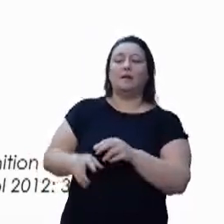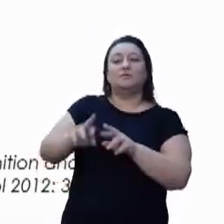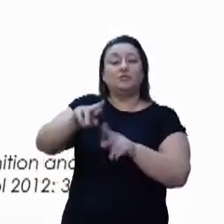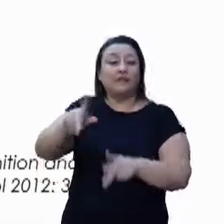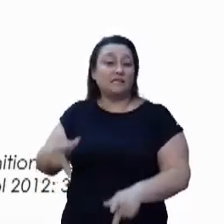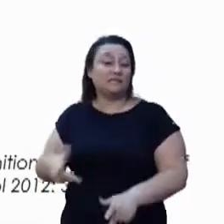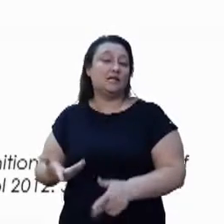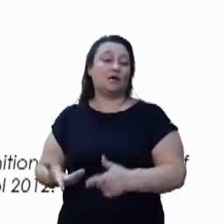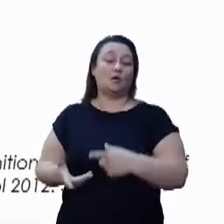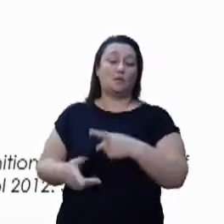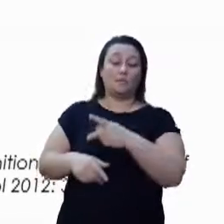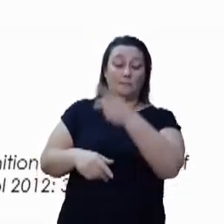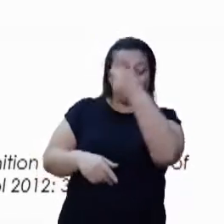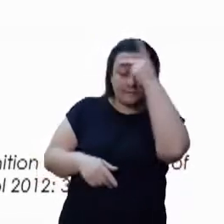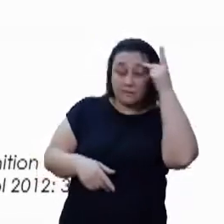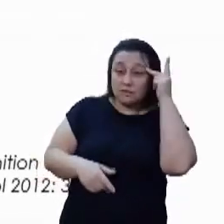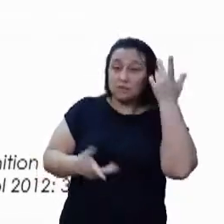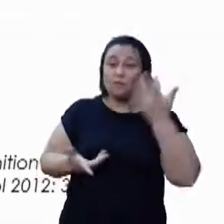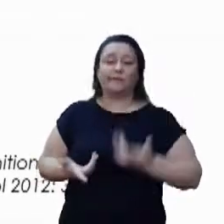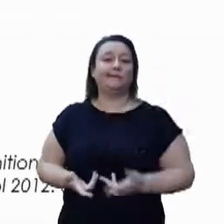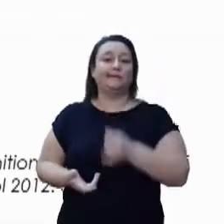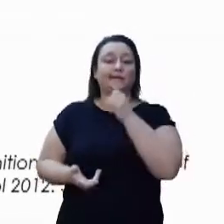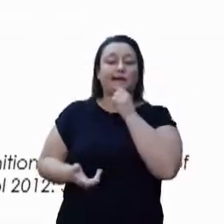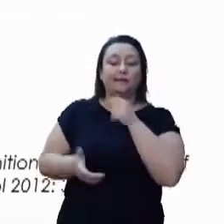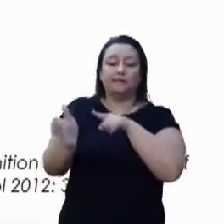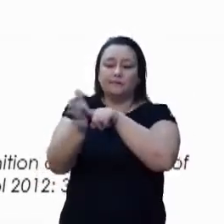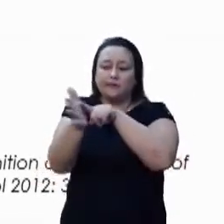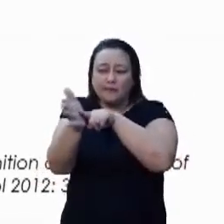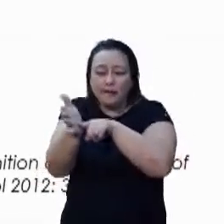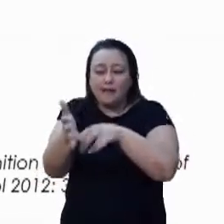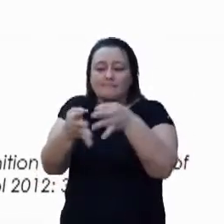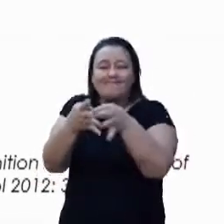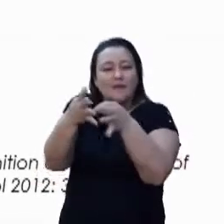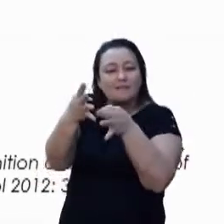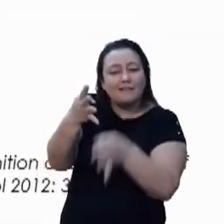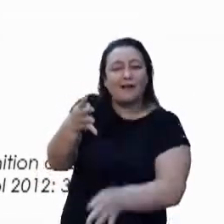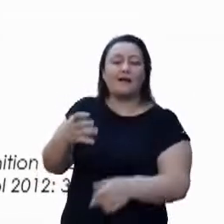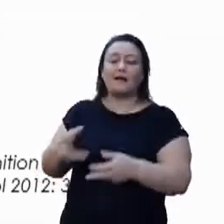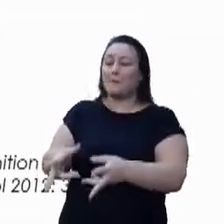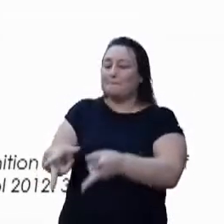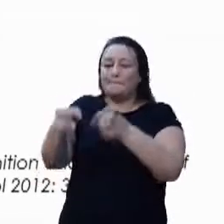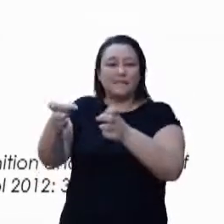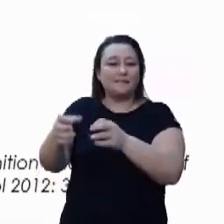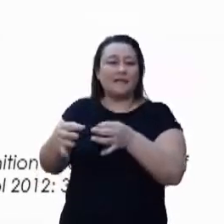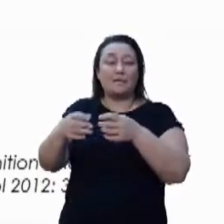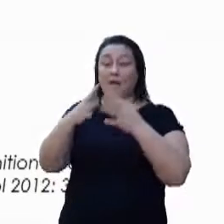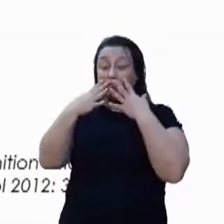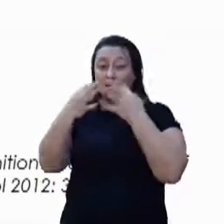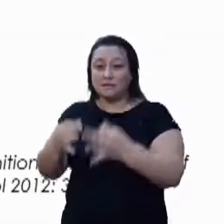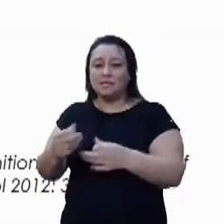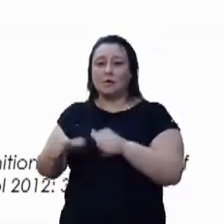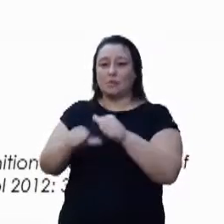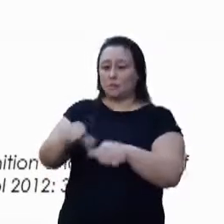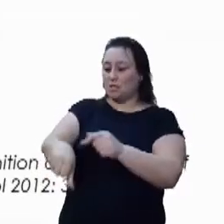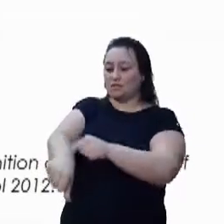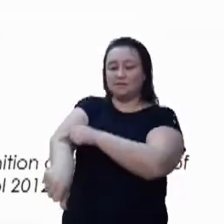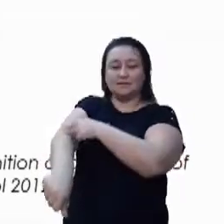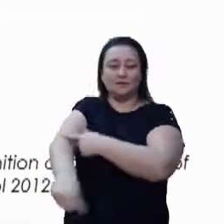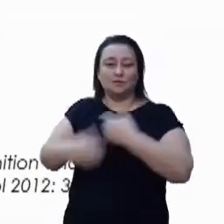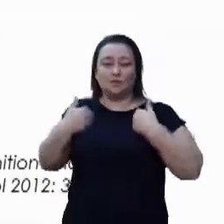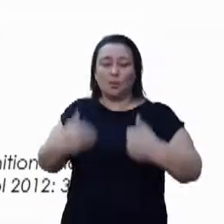aqueles pacientes que o exame às vezes não é feito com tanto detalhe, que não se presta atenção às alterações de pele, às